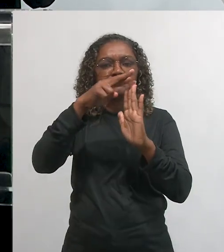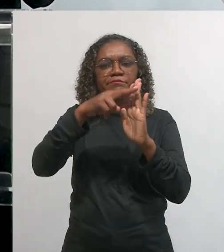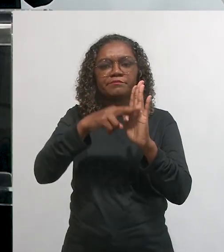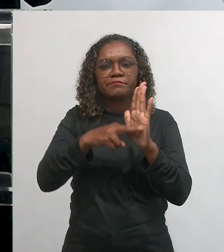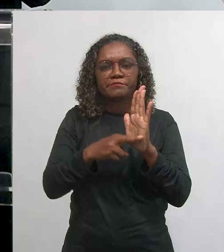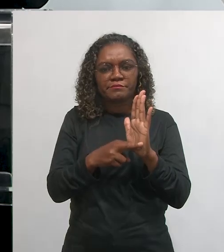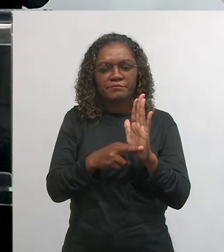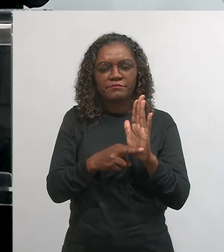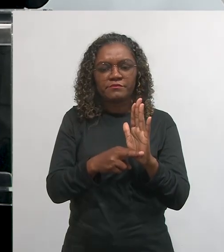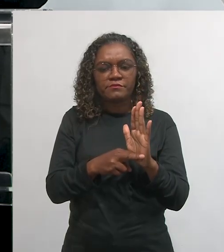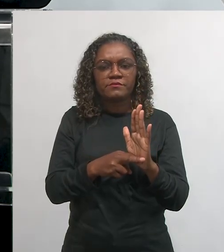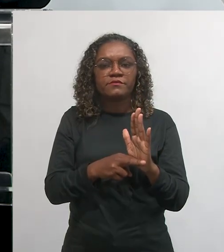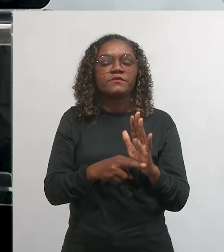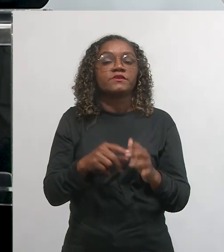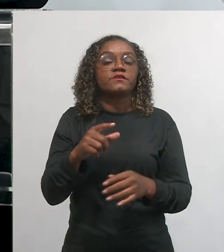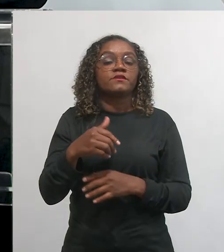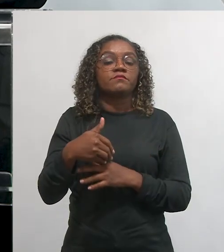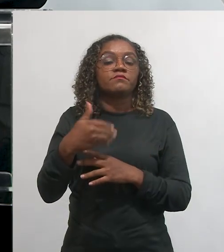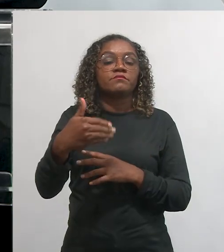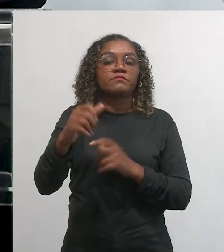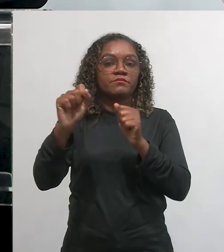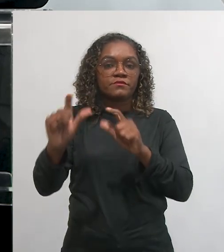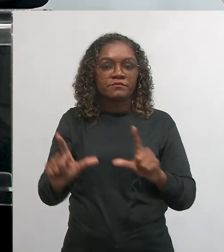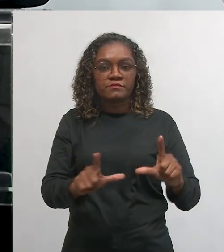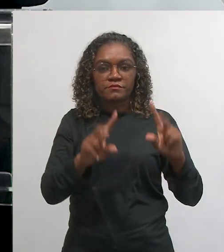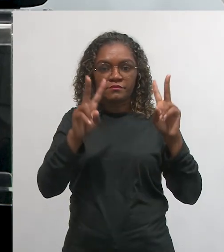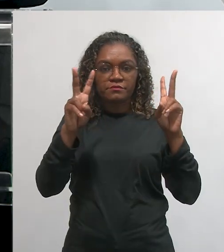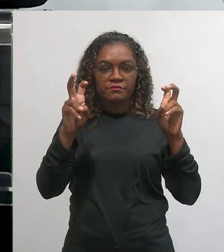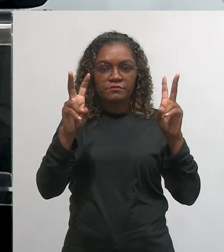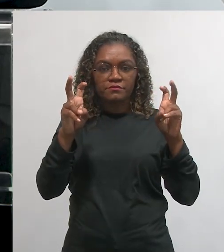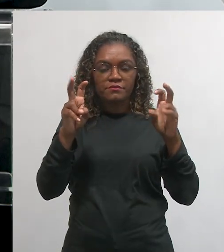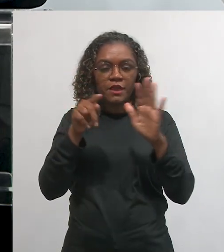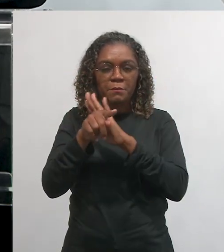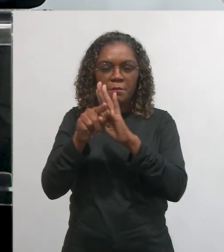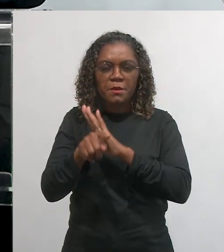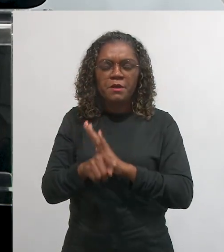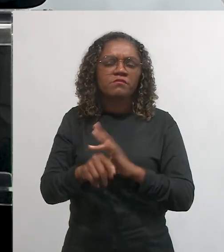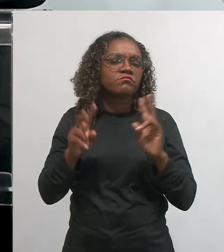algumas perguntas que eu vou trazer nesse próximo slide em relação